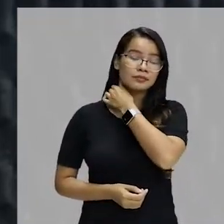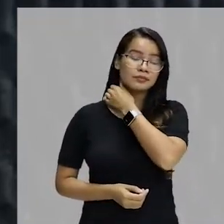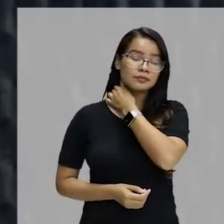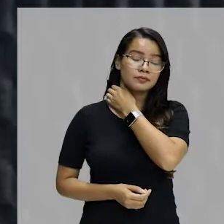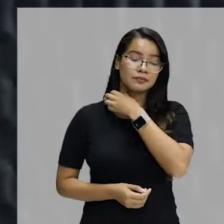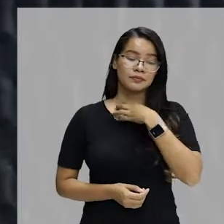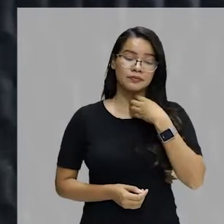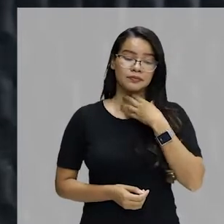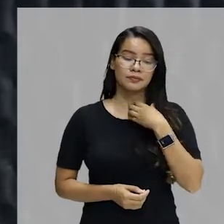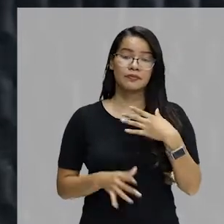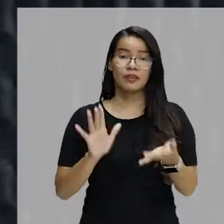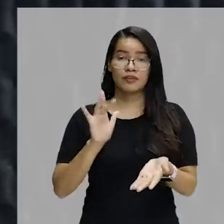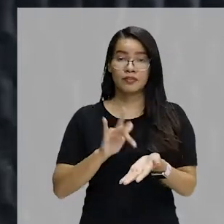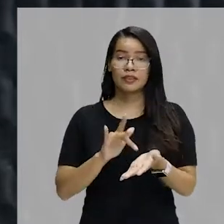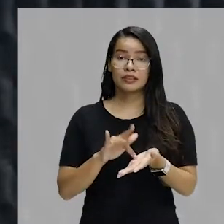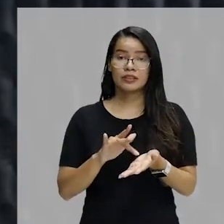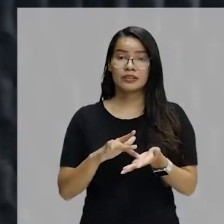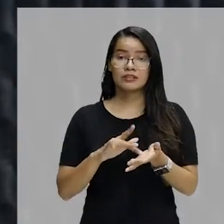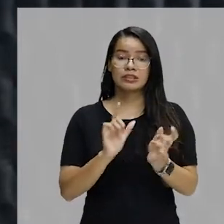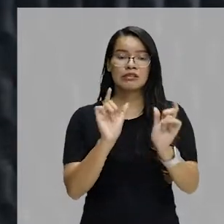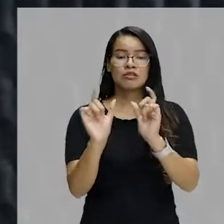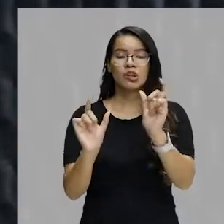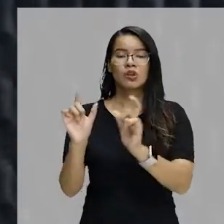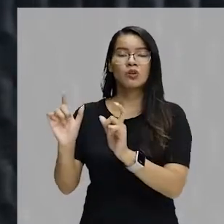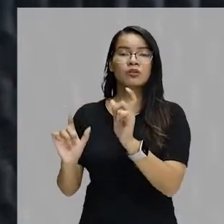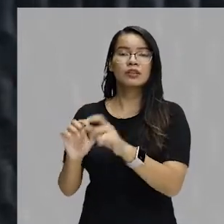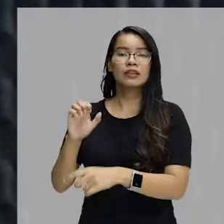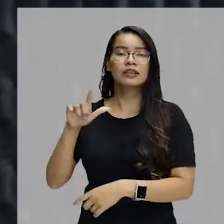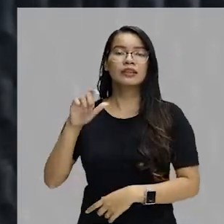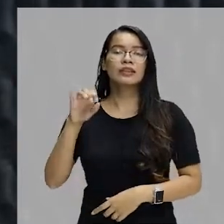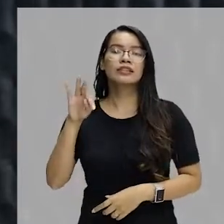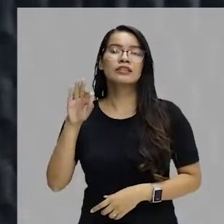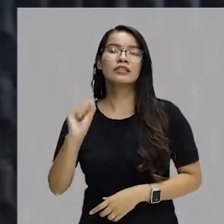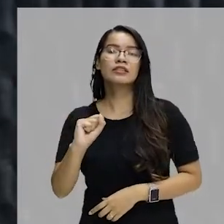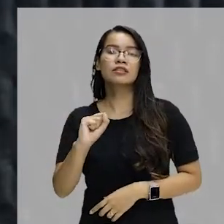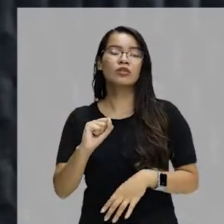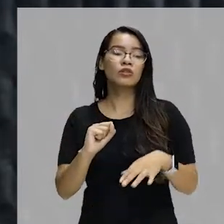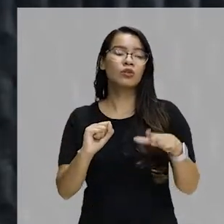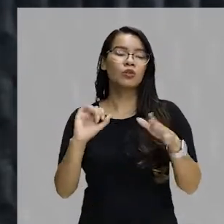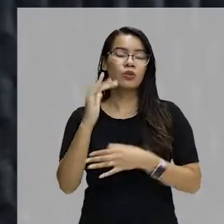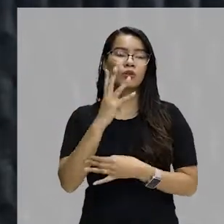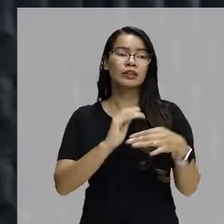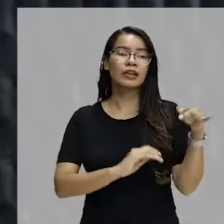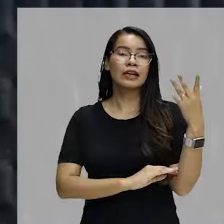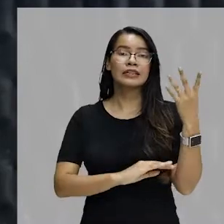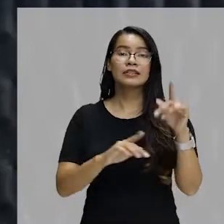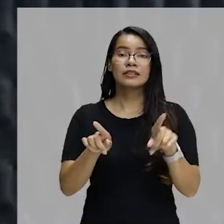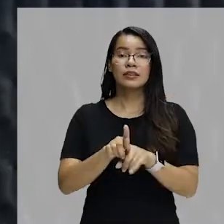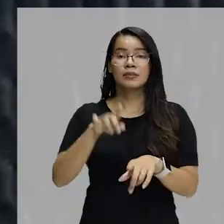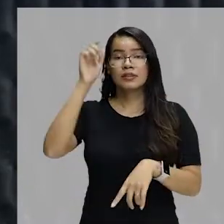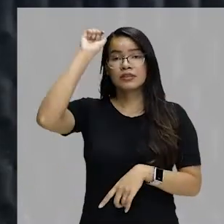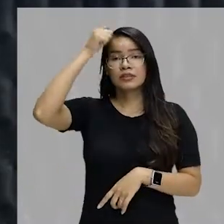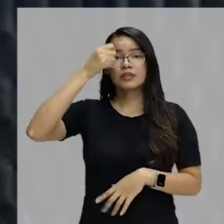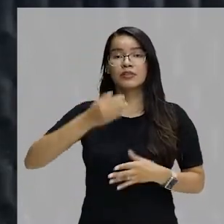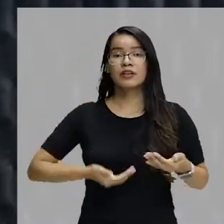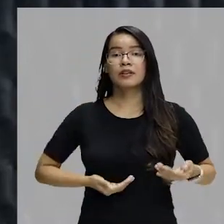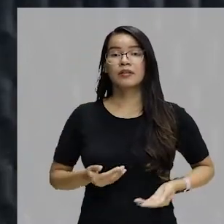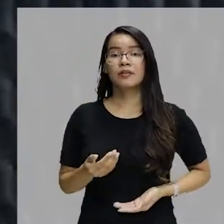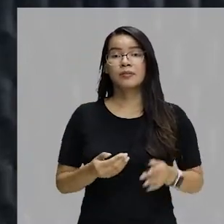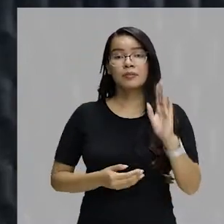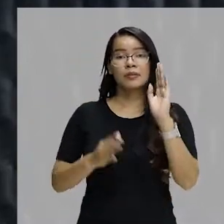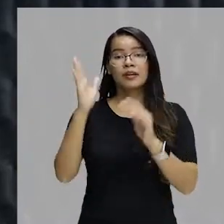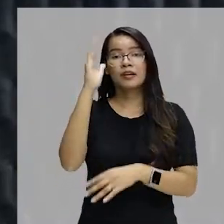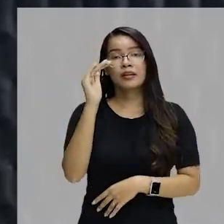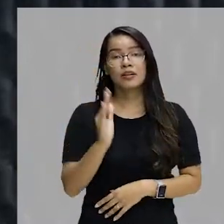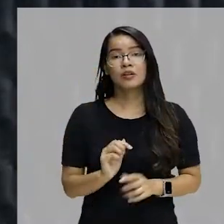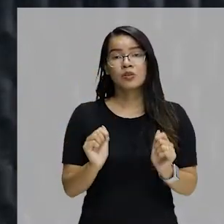na verdade, setores das elites rurais, escravagista brasileira, com a presença do príncipe